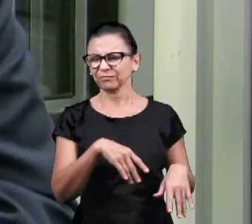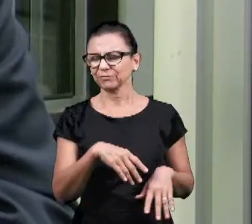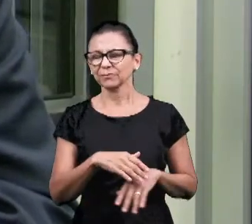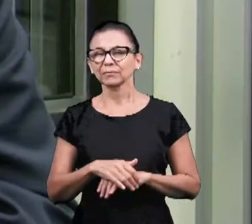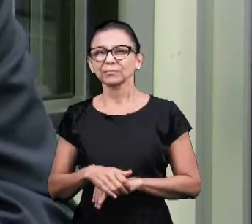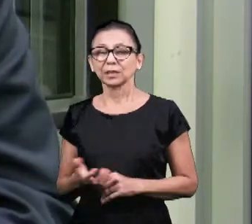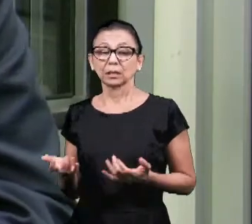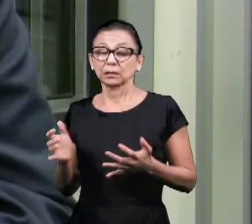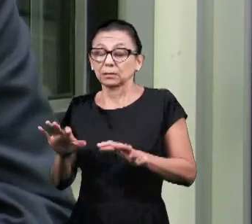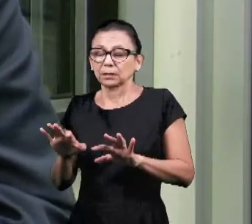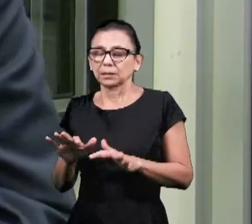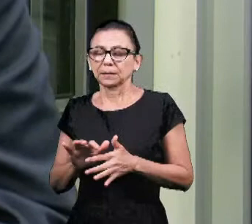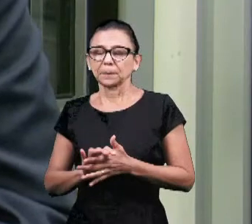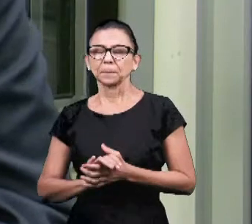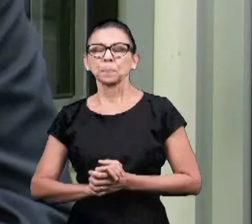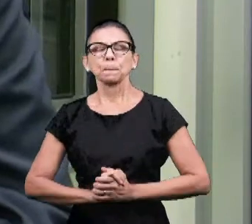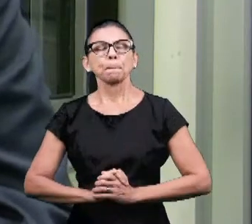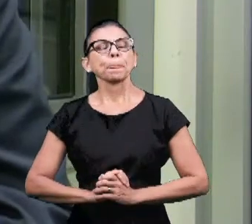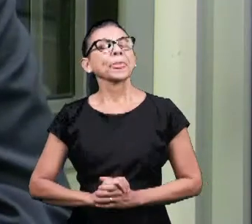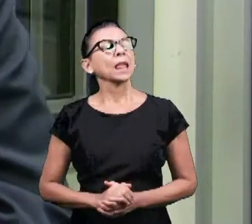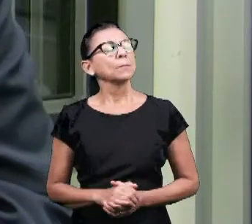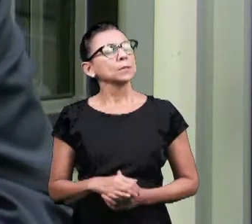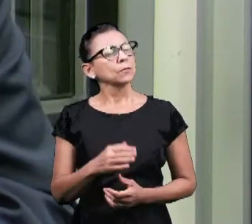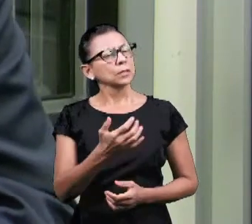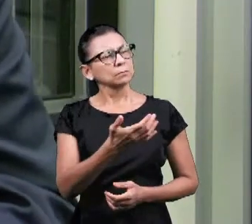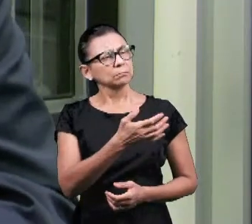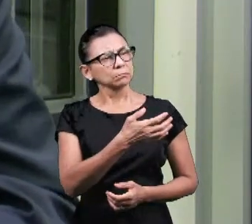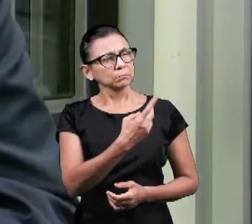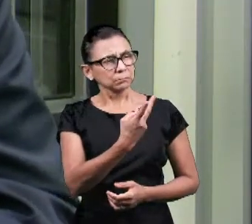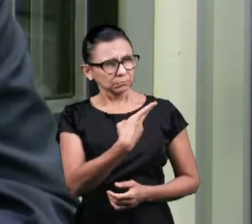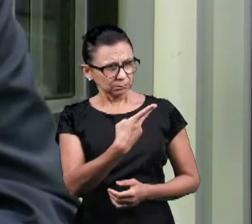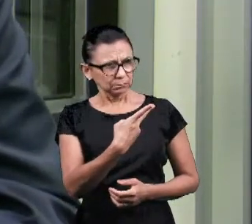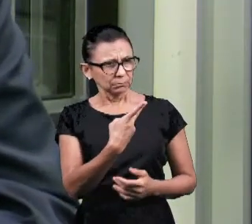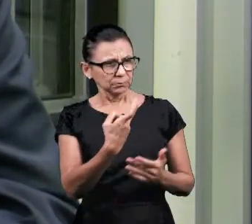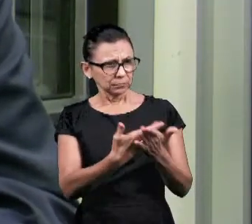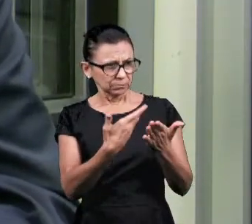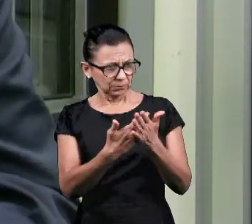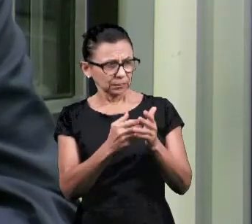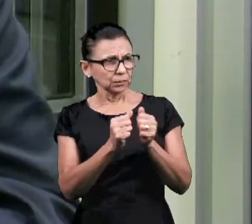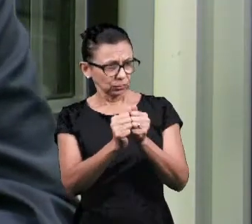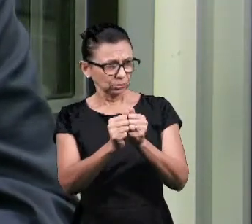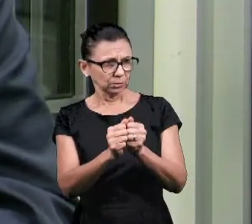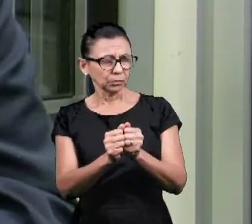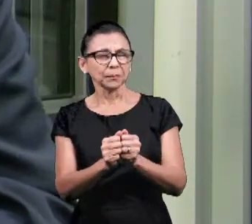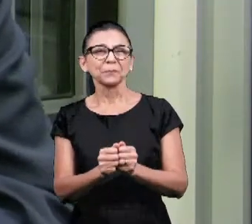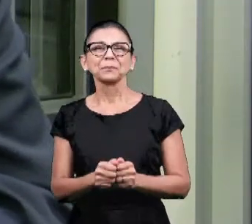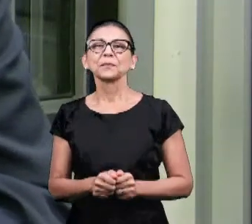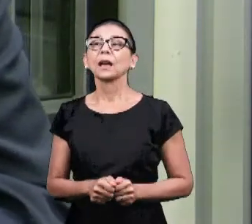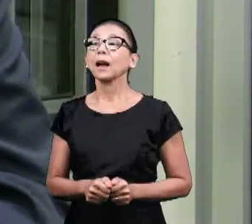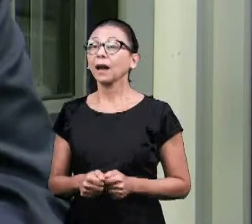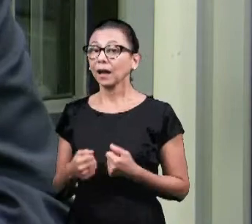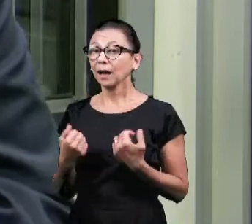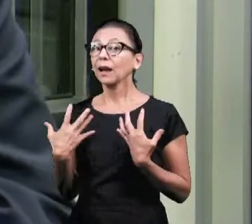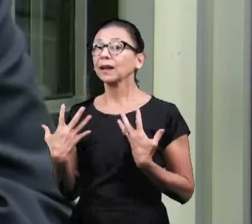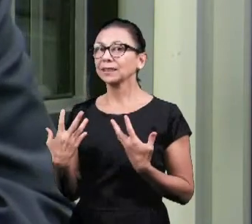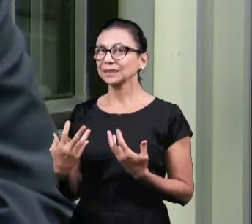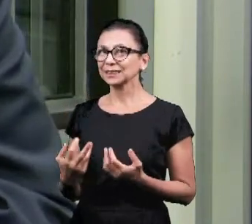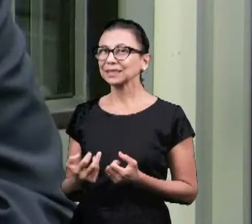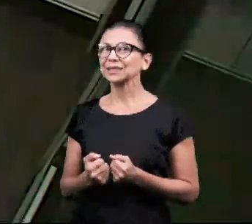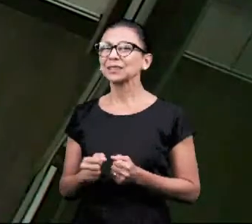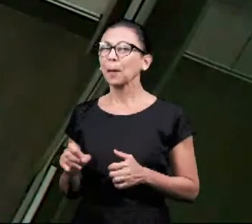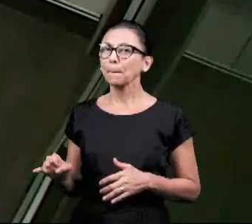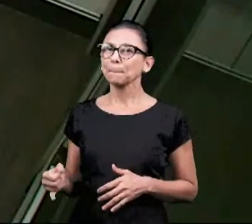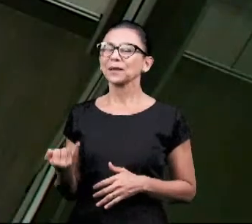Mas eu propus a ele estudar junto, e ele aproveitou-se desse estudar junto para me evangelizar